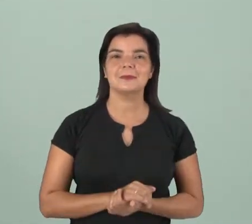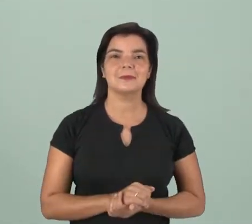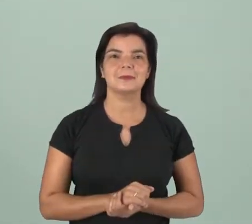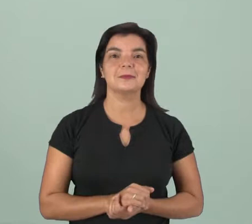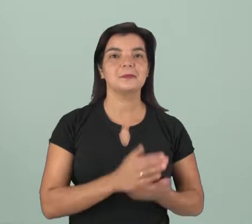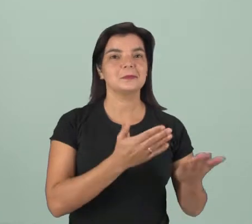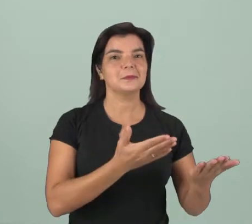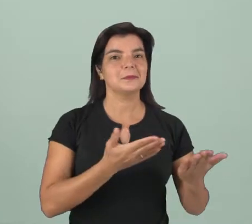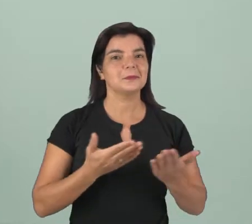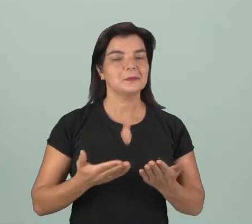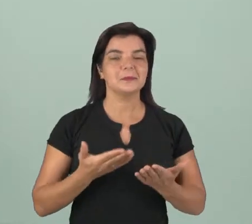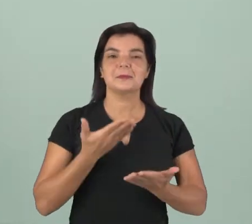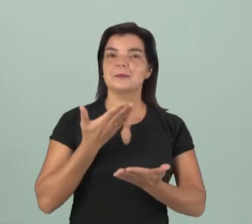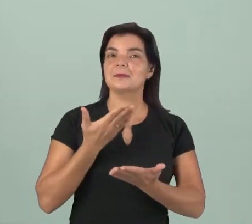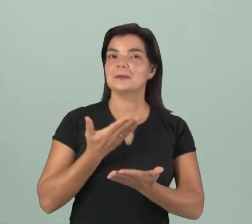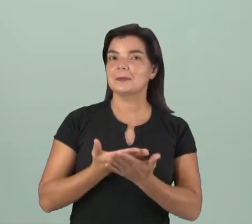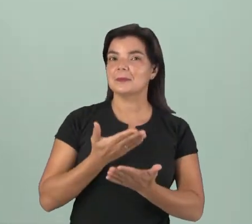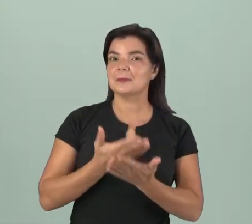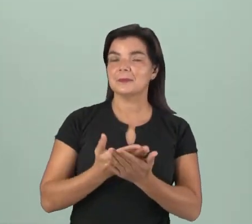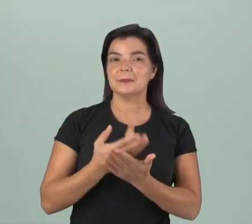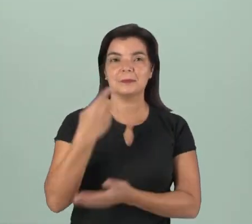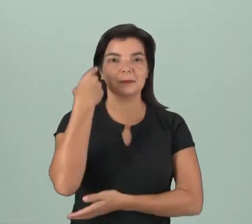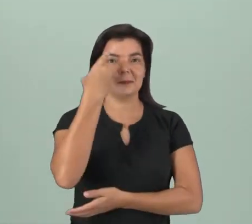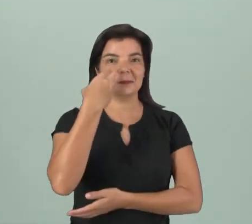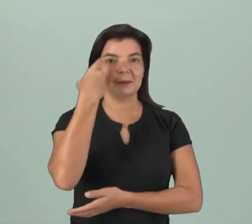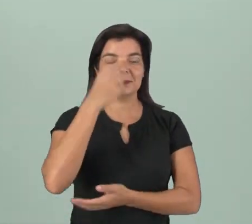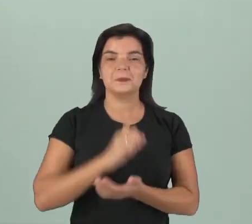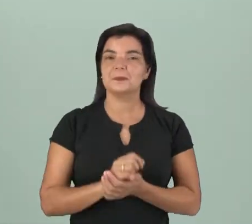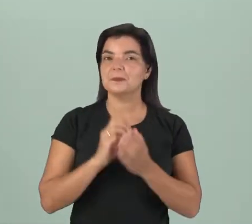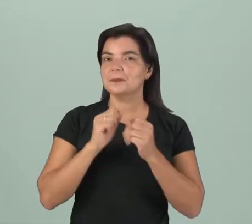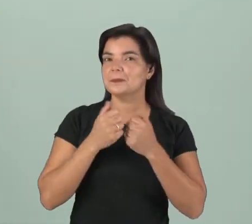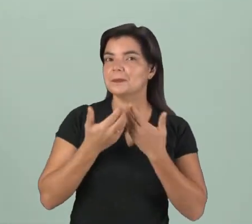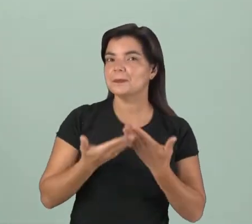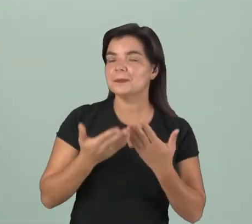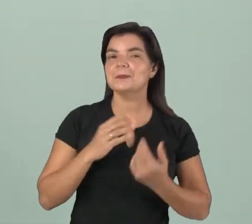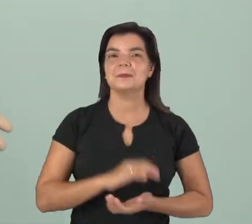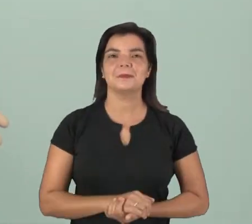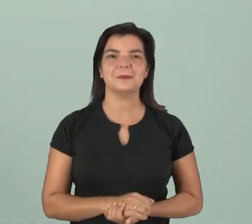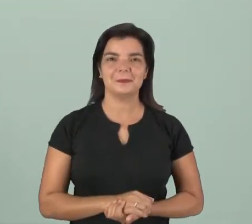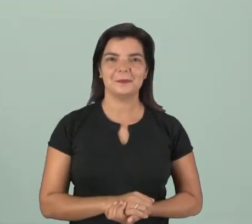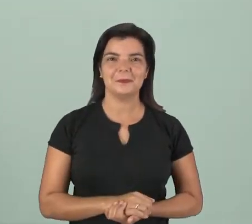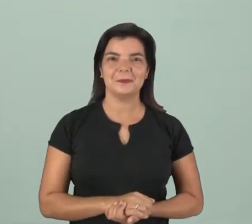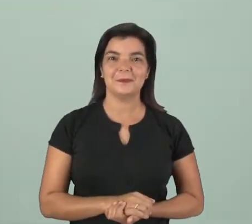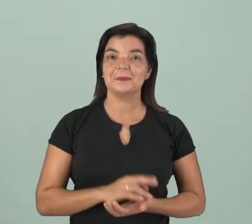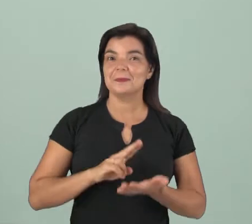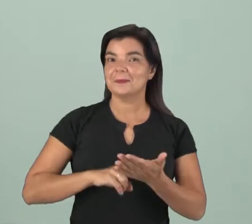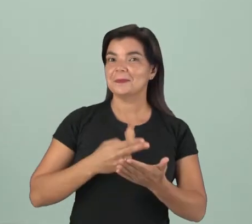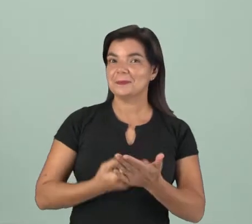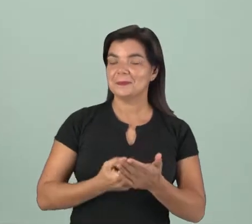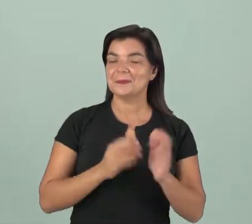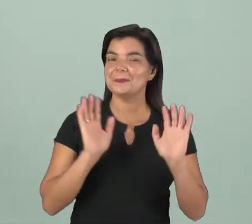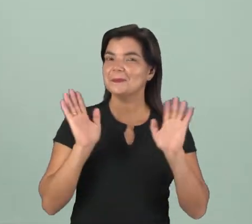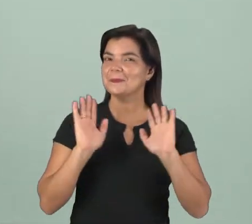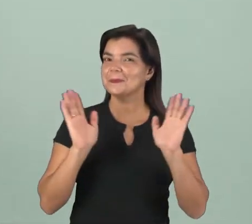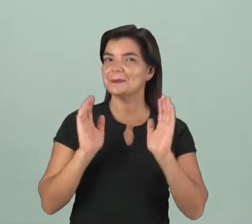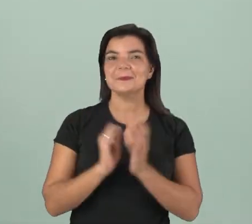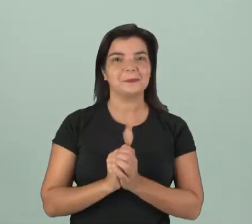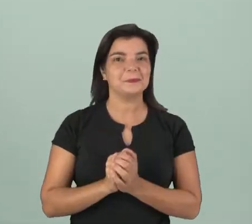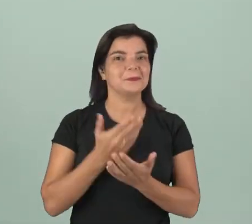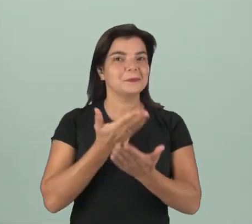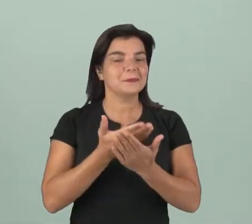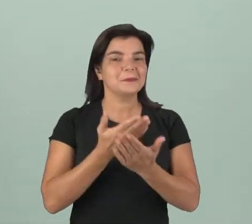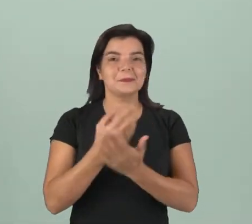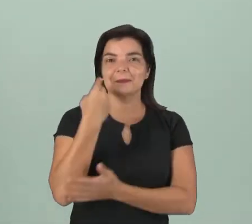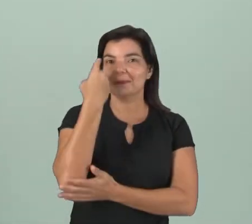Sean bienvenidos a mais uma classe de espanhol. Que tal? Tudo bem? Olá, galerinha, sejam bem-vindos a mais uma aula de